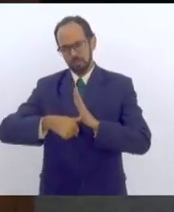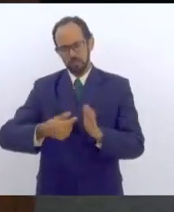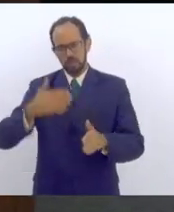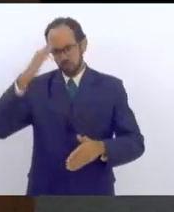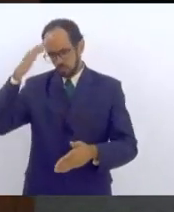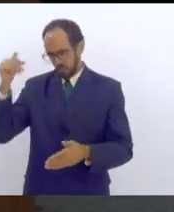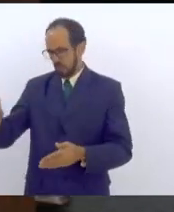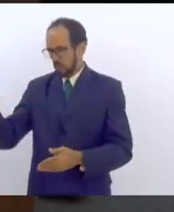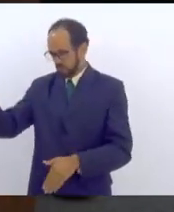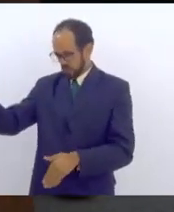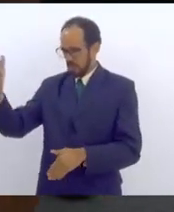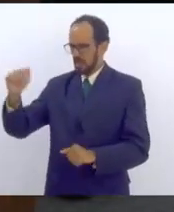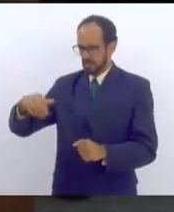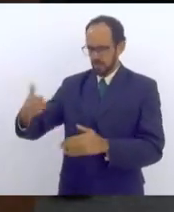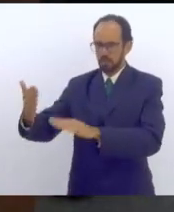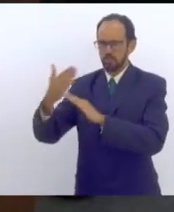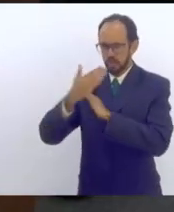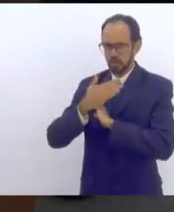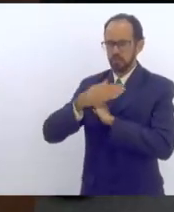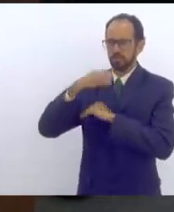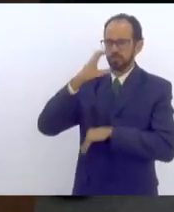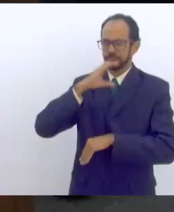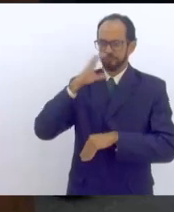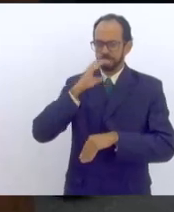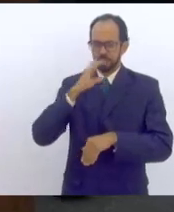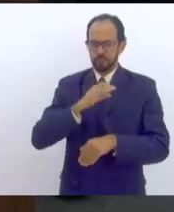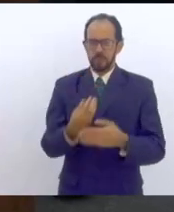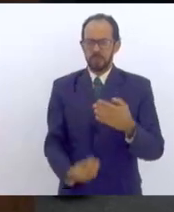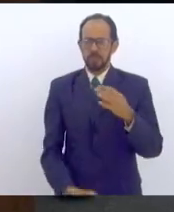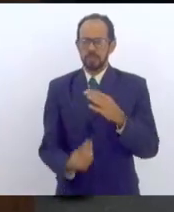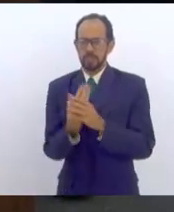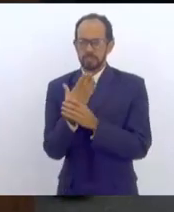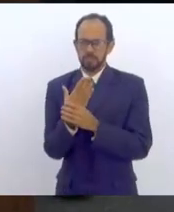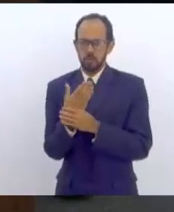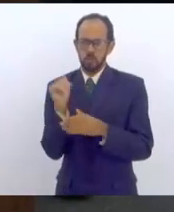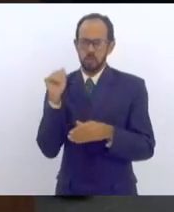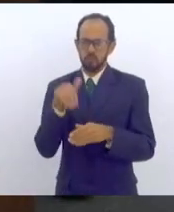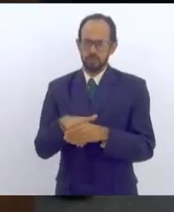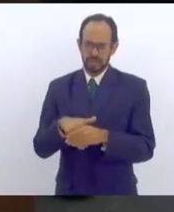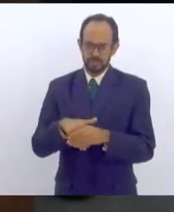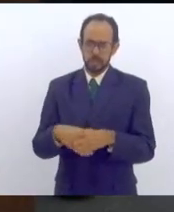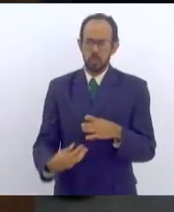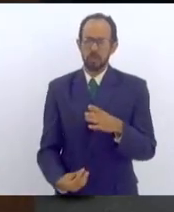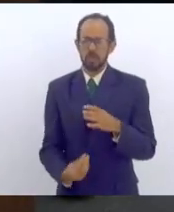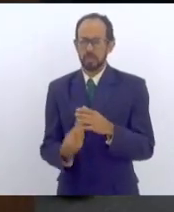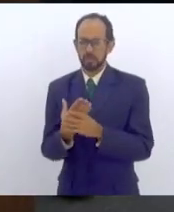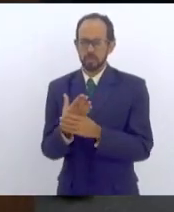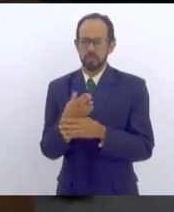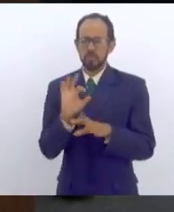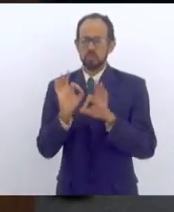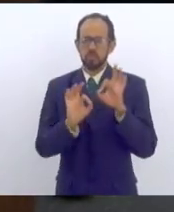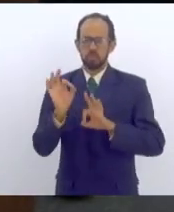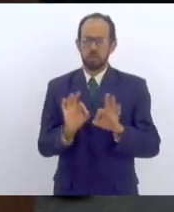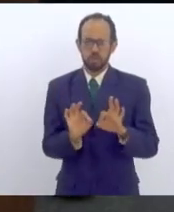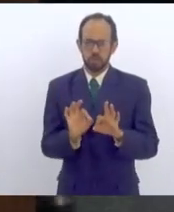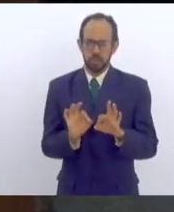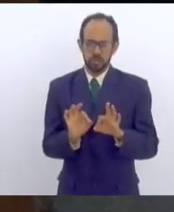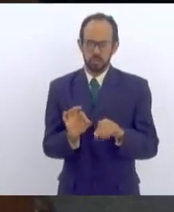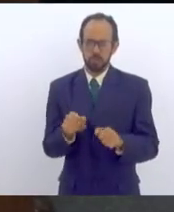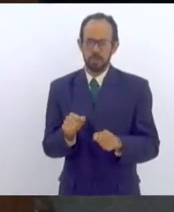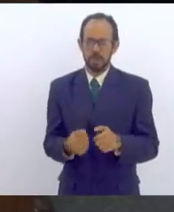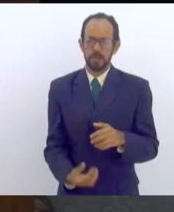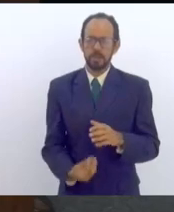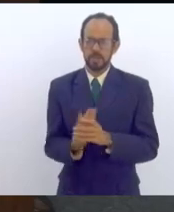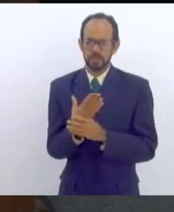nos ajudará com essa celeridade de instalação, de votação do projeto, instalação da Procuradoria